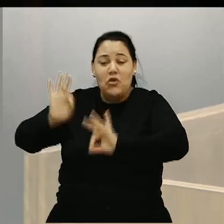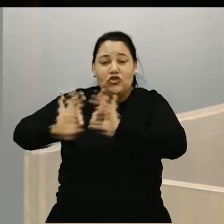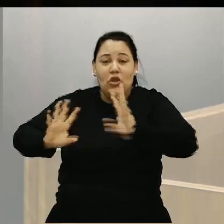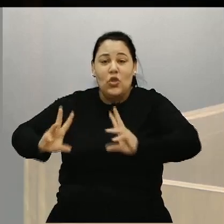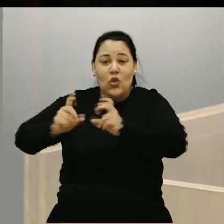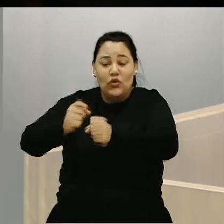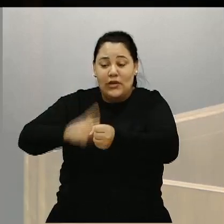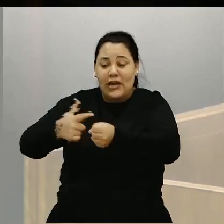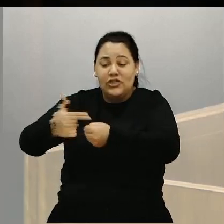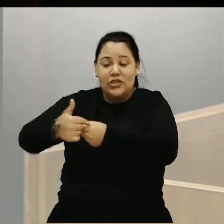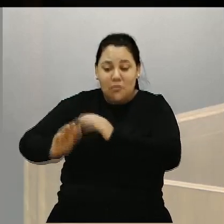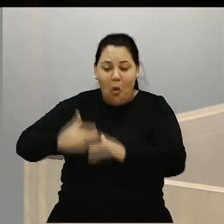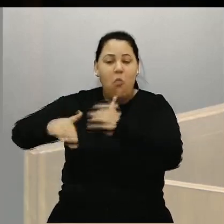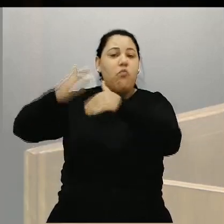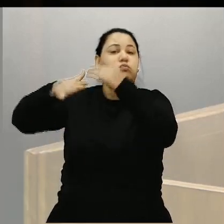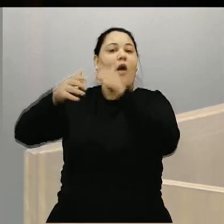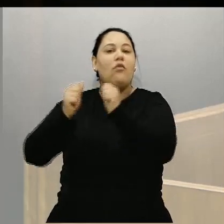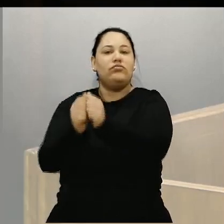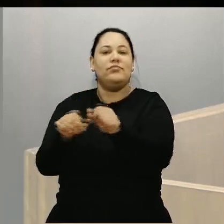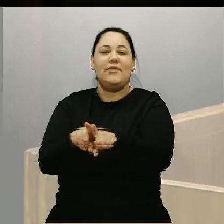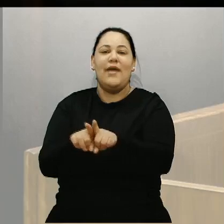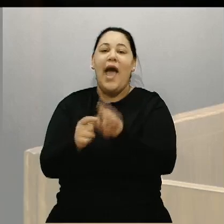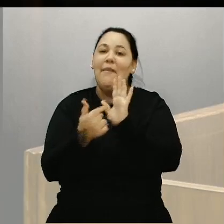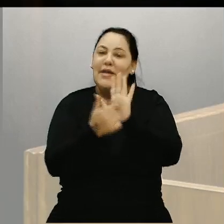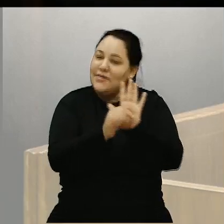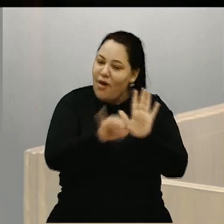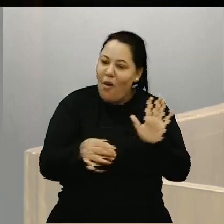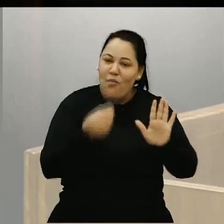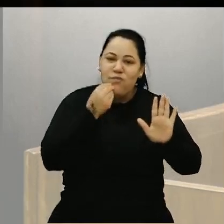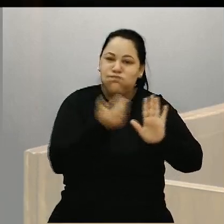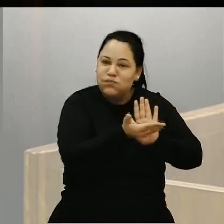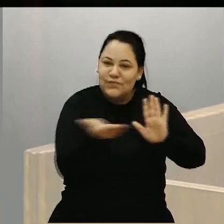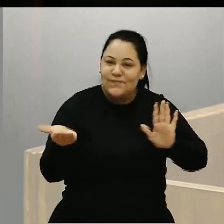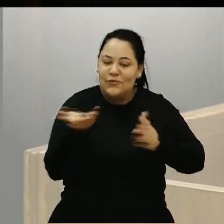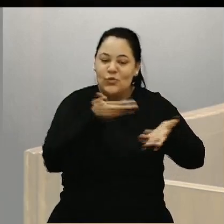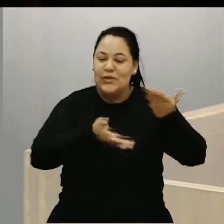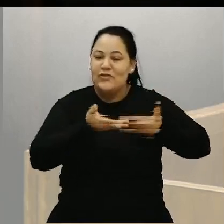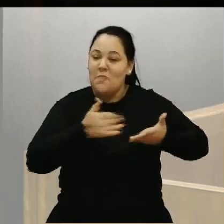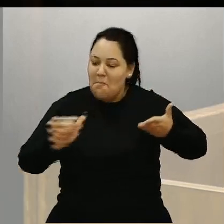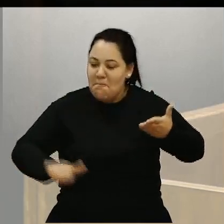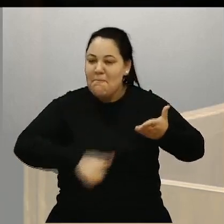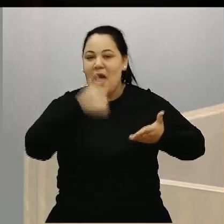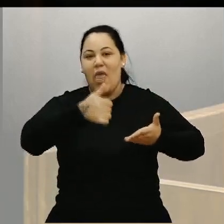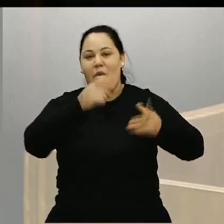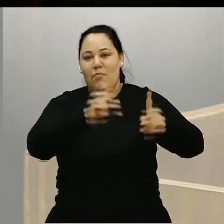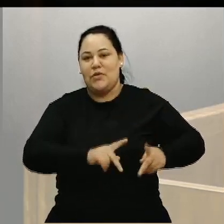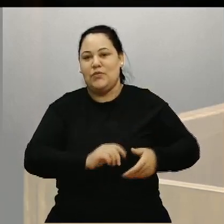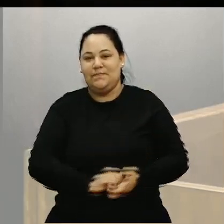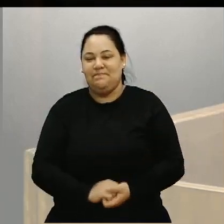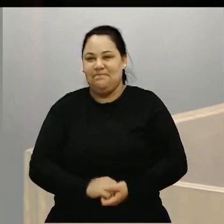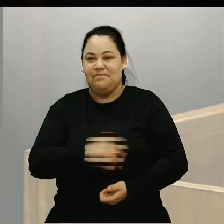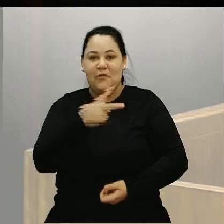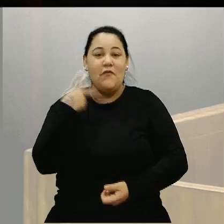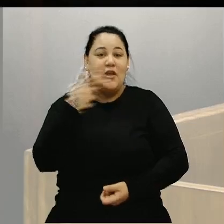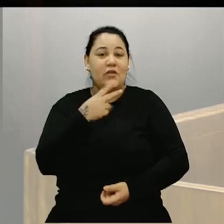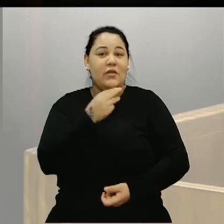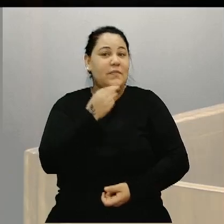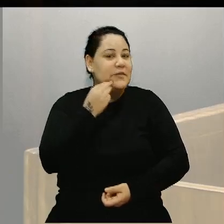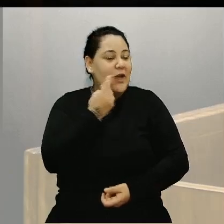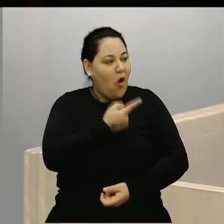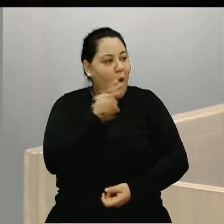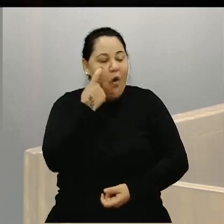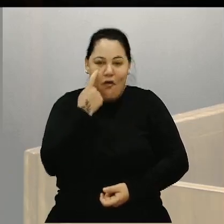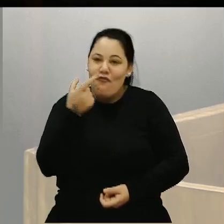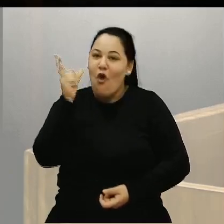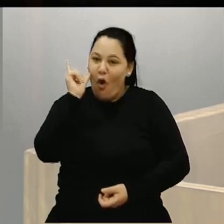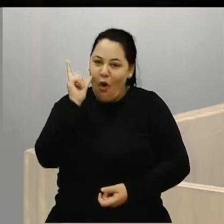cidade cresce, a cidade apresenta a oportunidade de um atendimento melhor. A vereadora Marisol Santos ontem presenciou a emoção